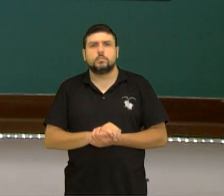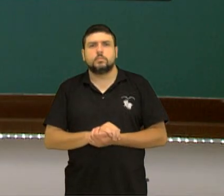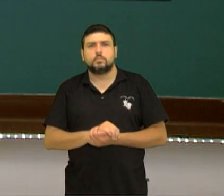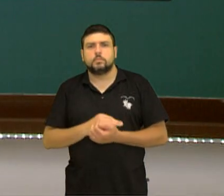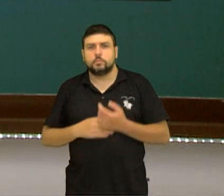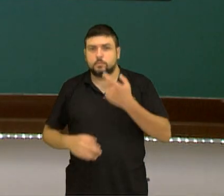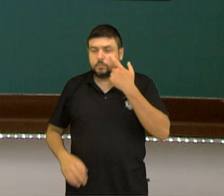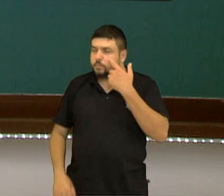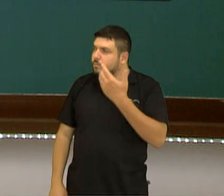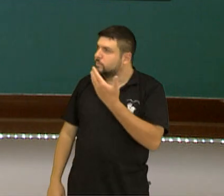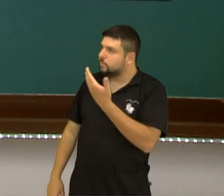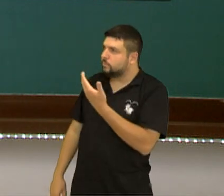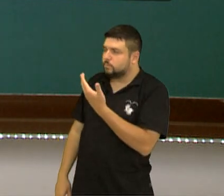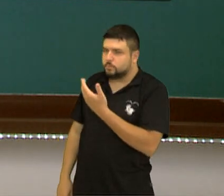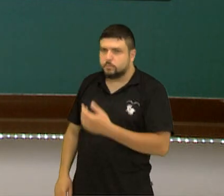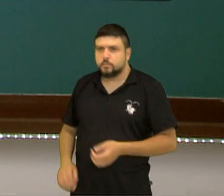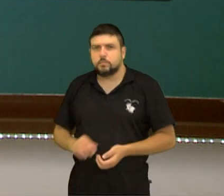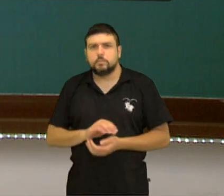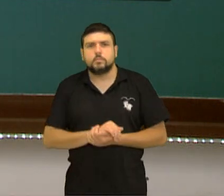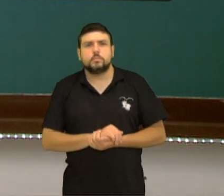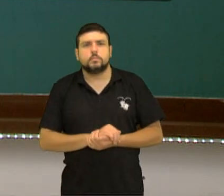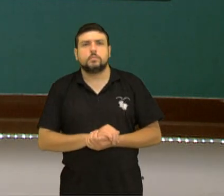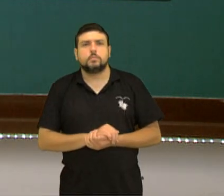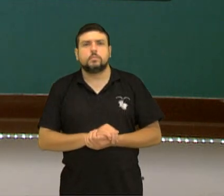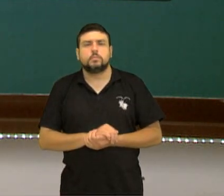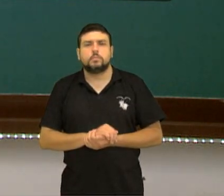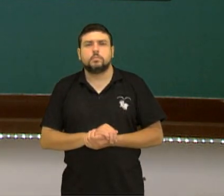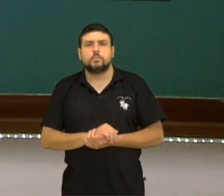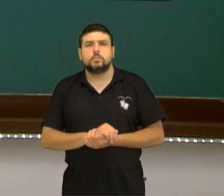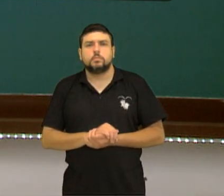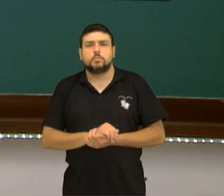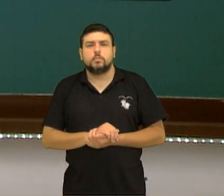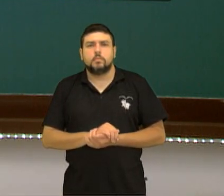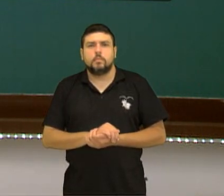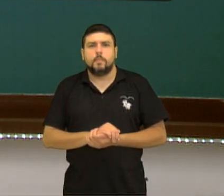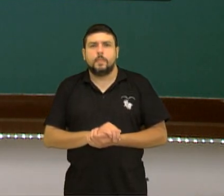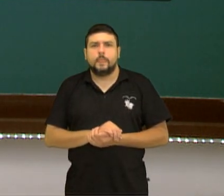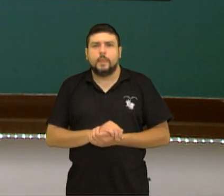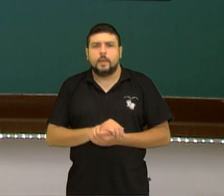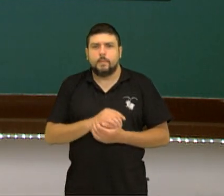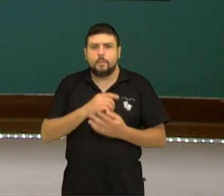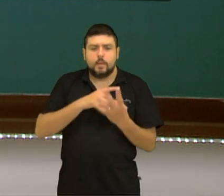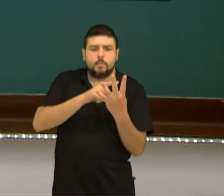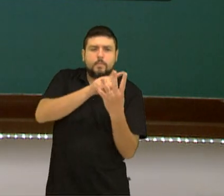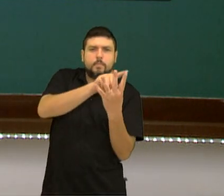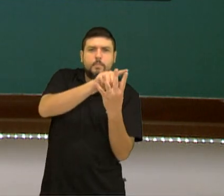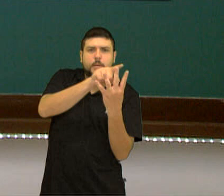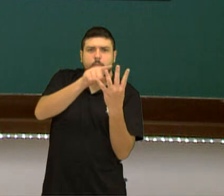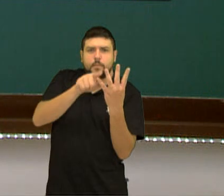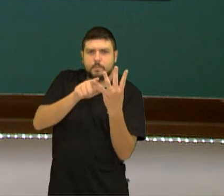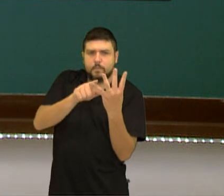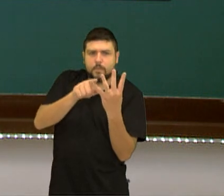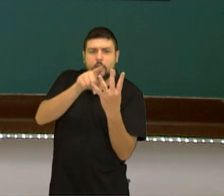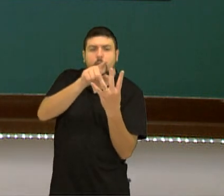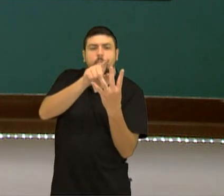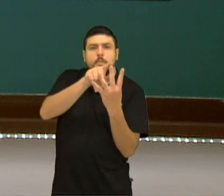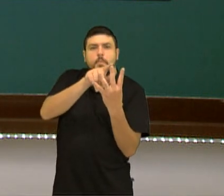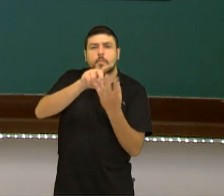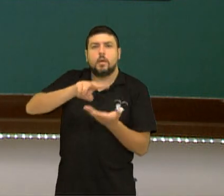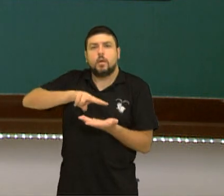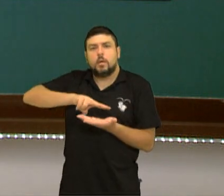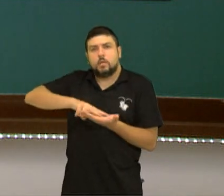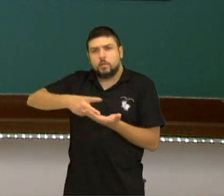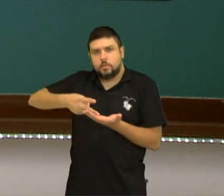nesse quadro aqui. Num primeiro momento, desconsidere essa segunda coluna que está aqui, que é justamente